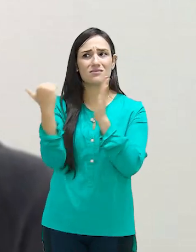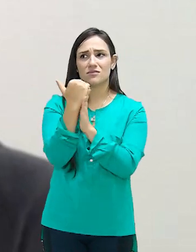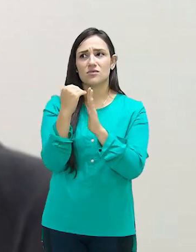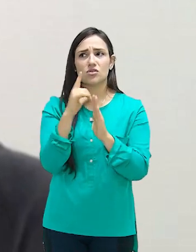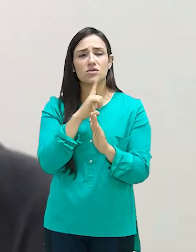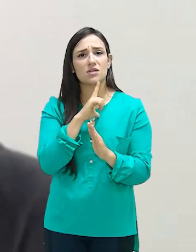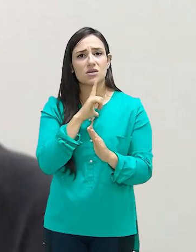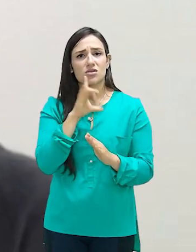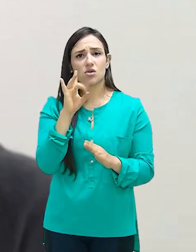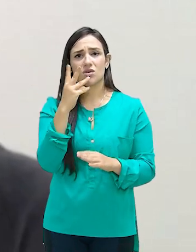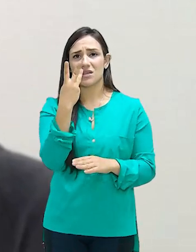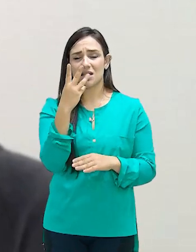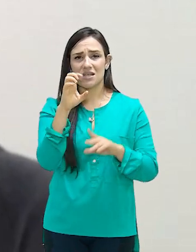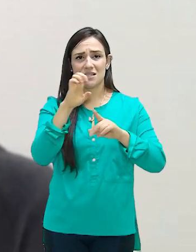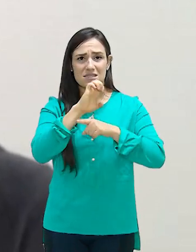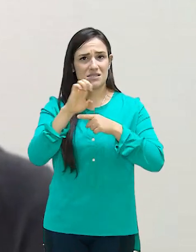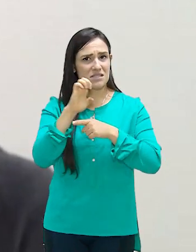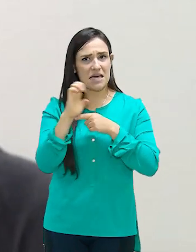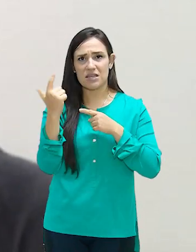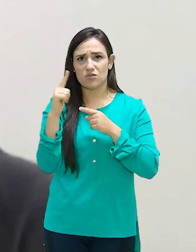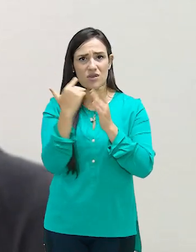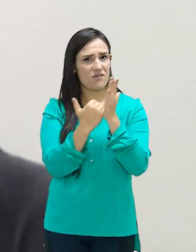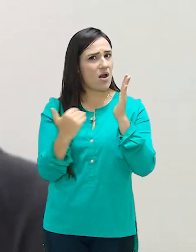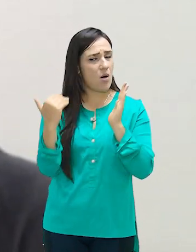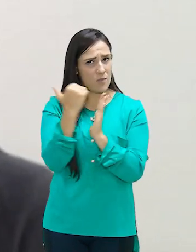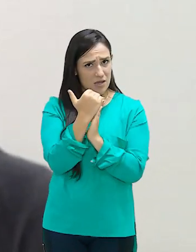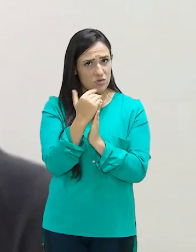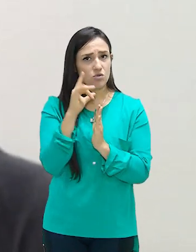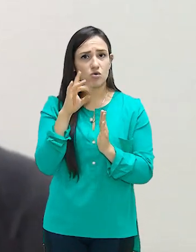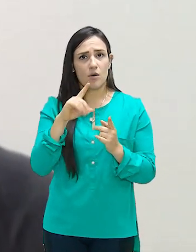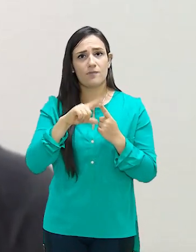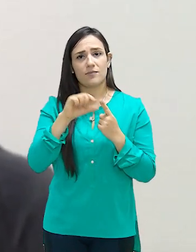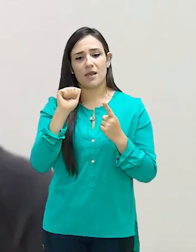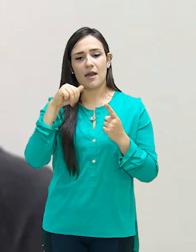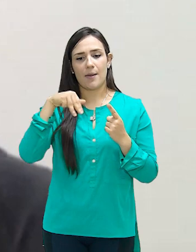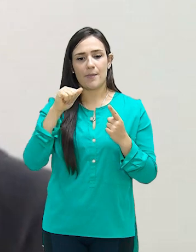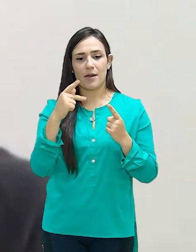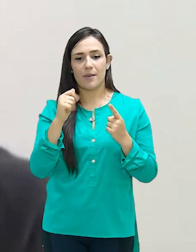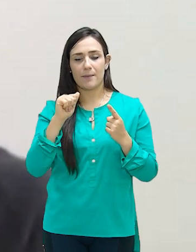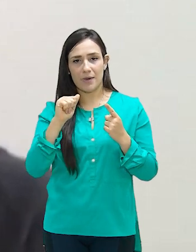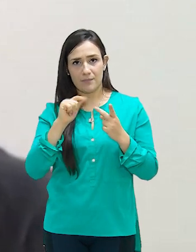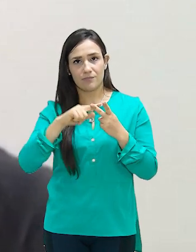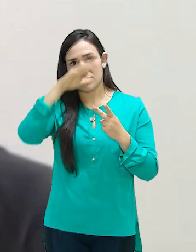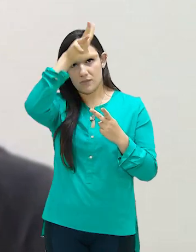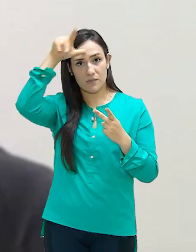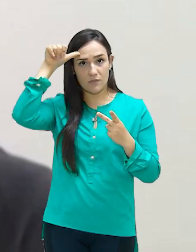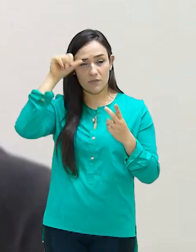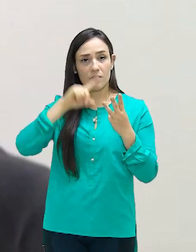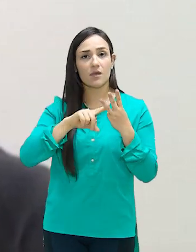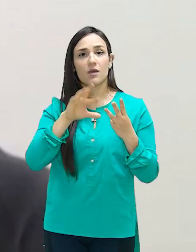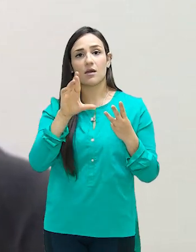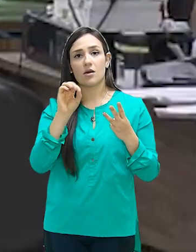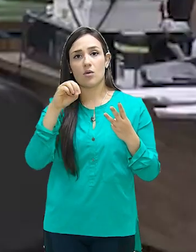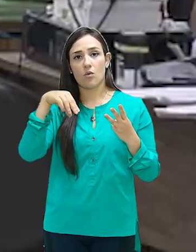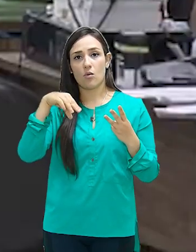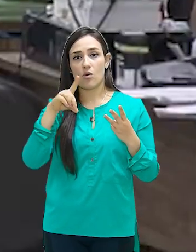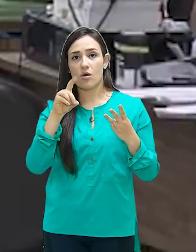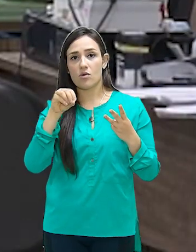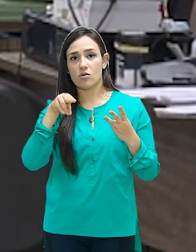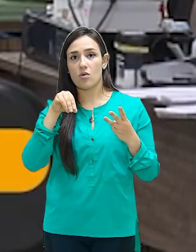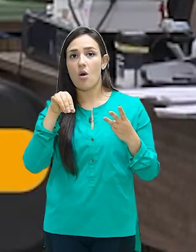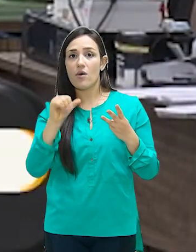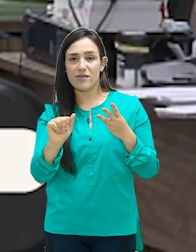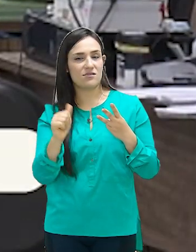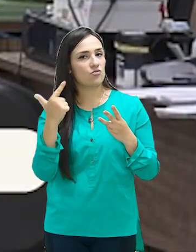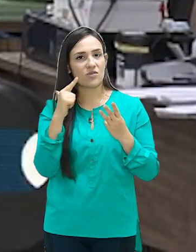Só tem 3 estados da federação que não viram crescimento nesse período, tá? Amapá, Mato Grosso e Rondônia. Esse